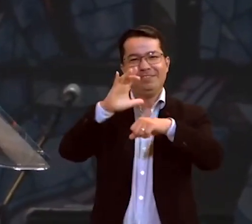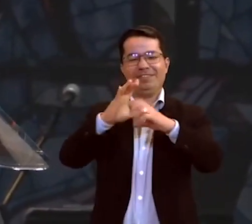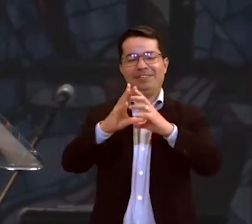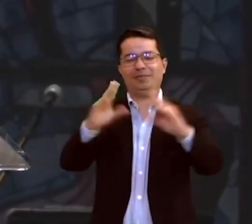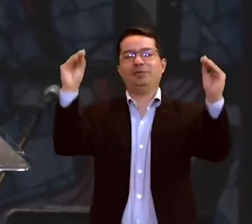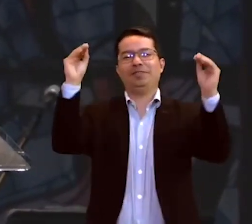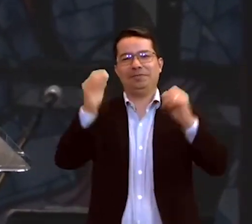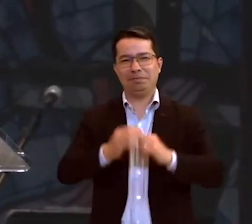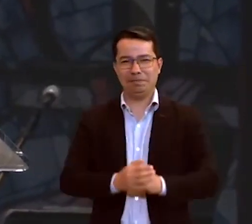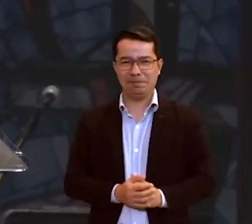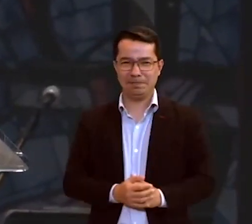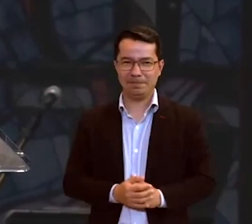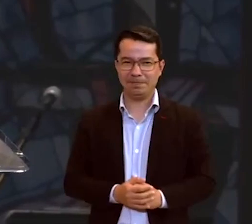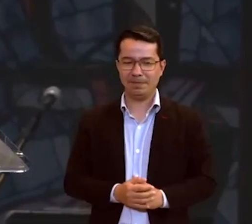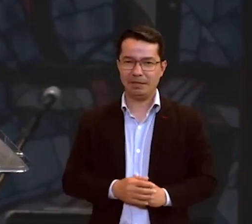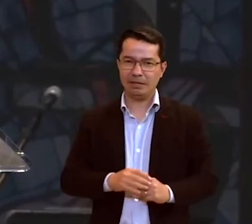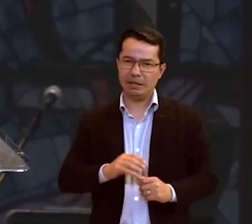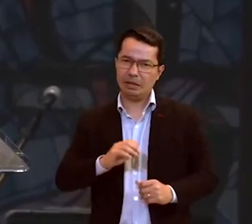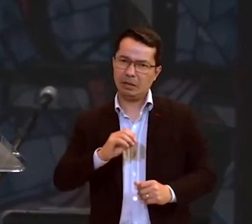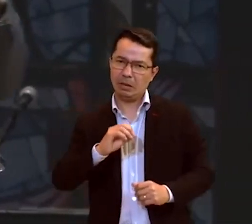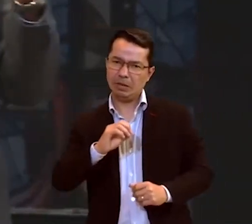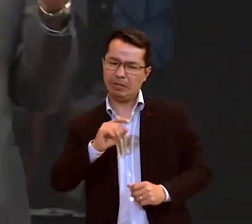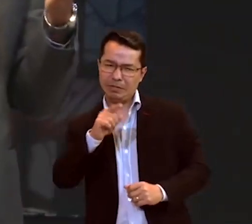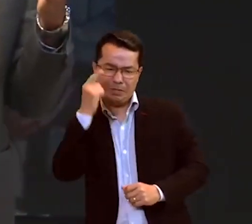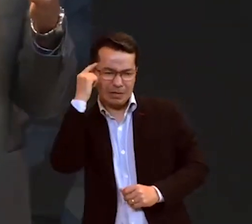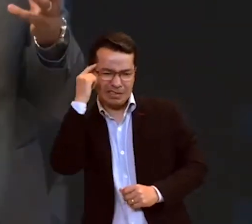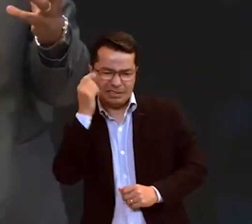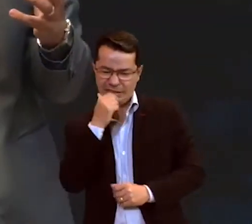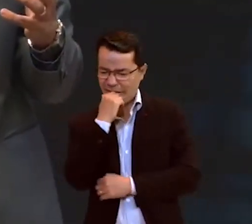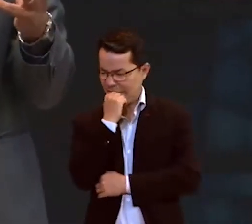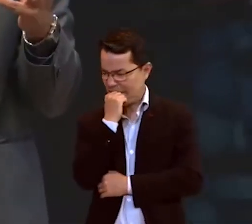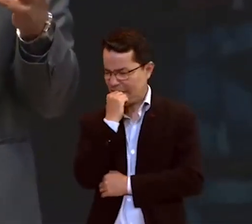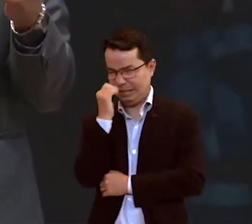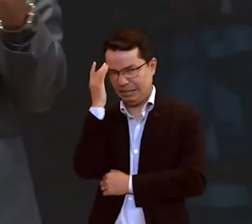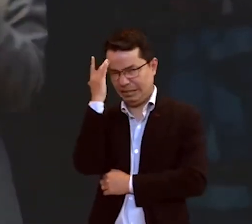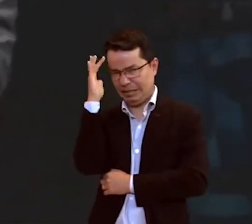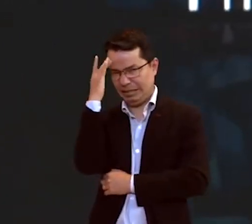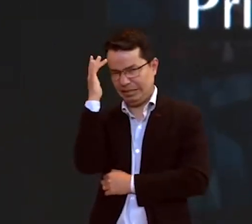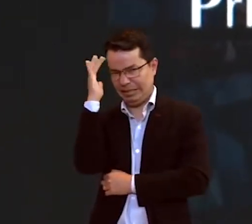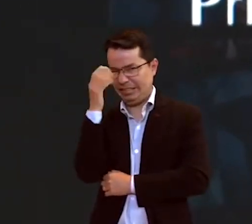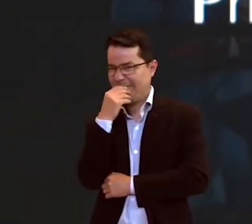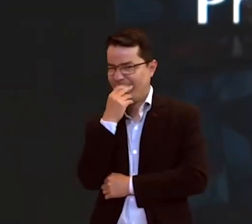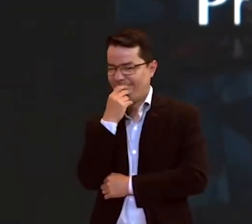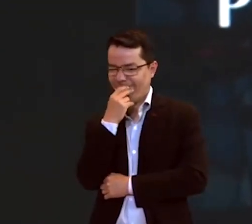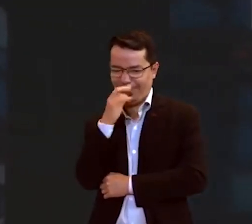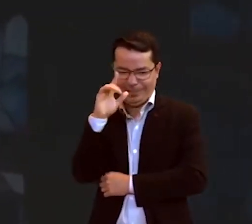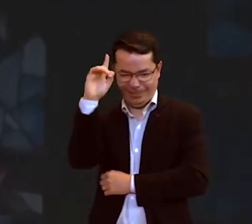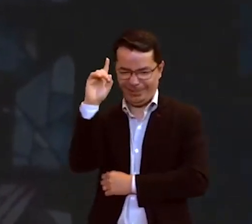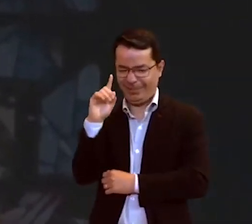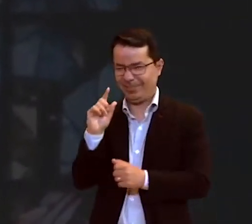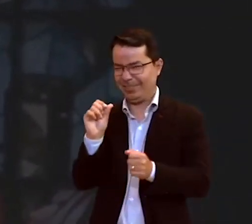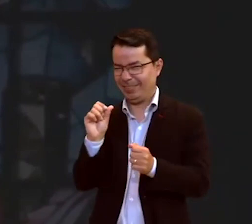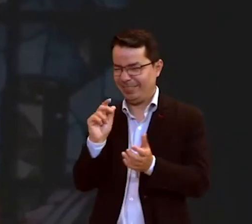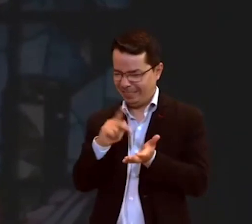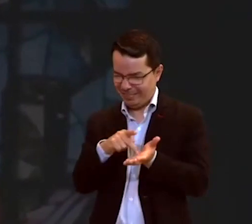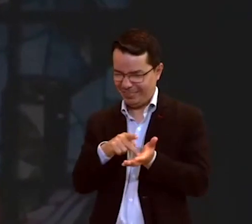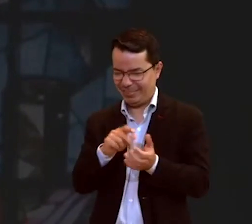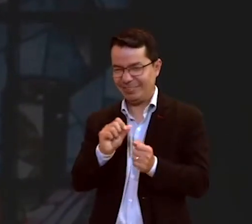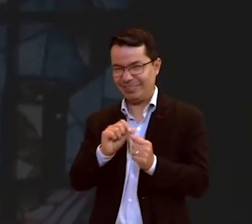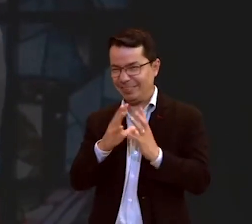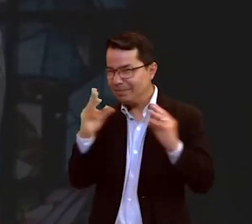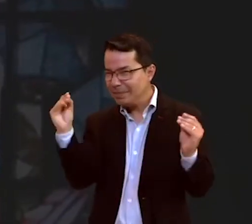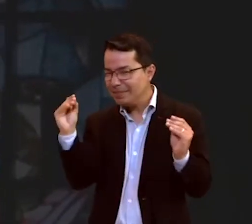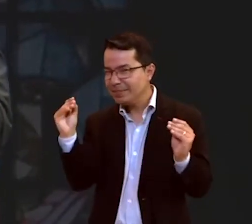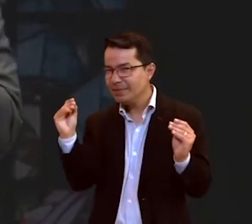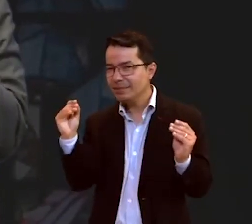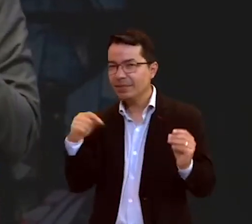Mas esse eu não sei, se Deus... Queridos, a questão, sabe por que é? Sabe por que nos falta fé? Porque a gente olha para nós.